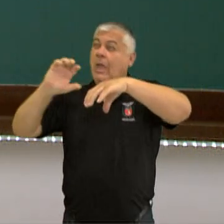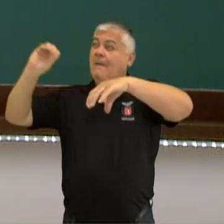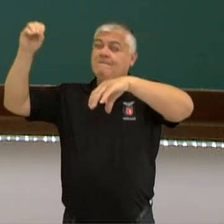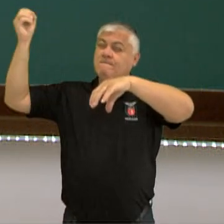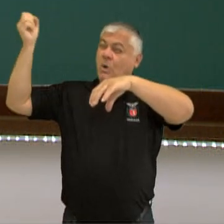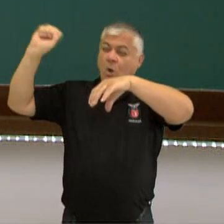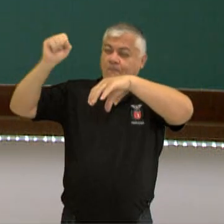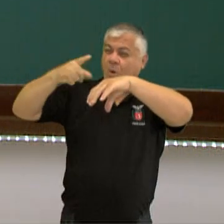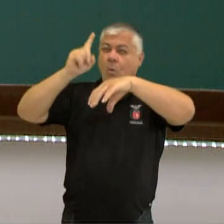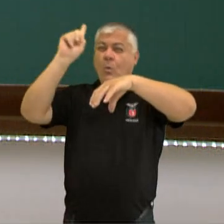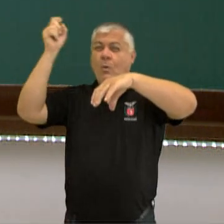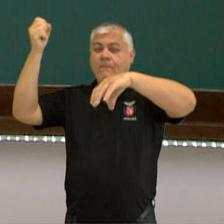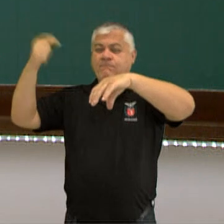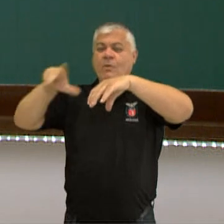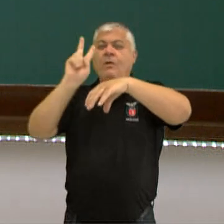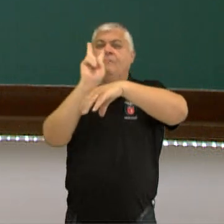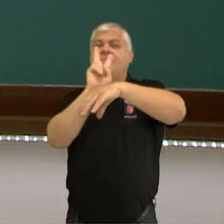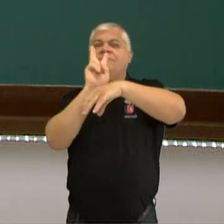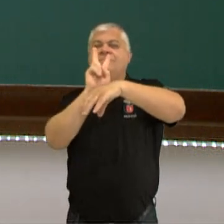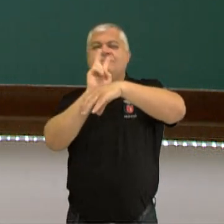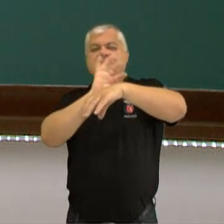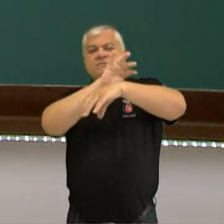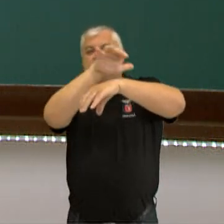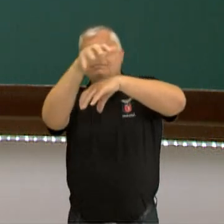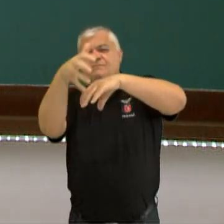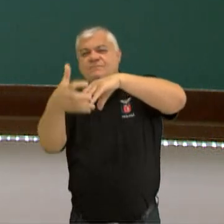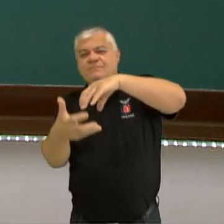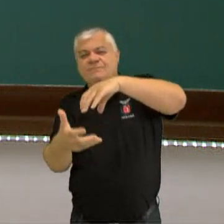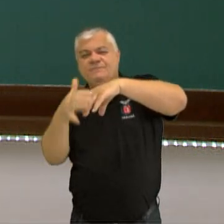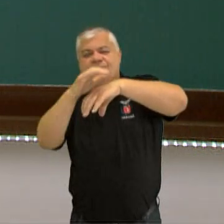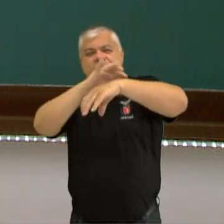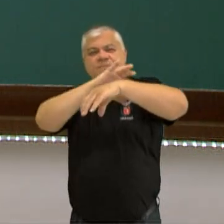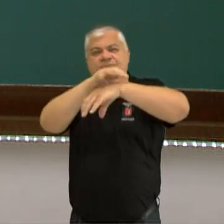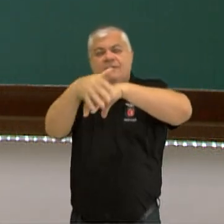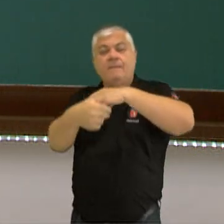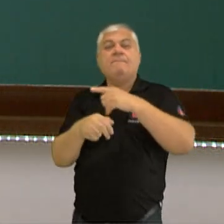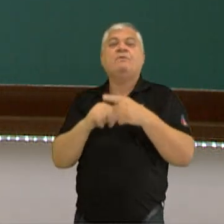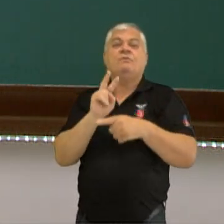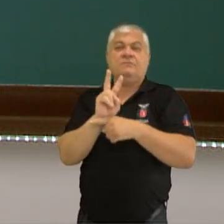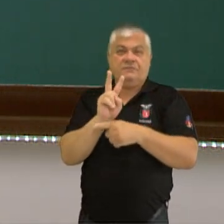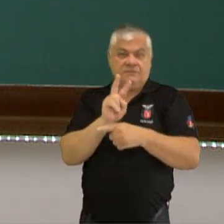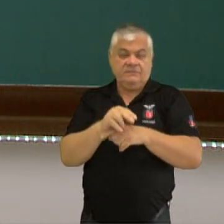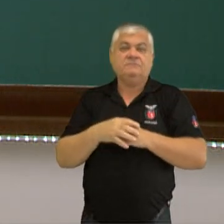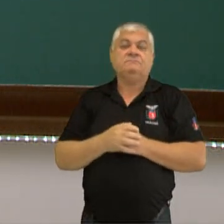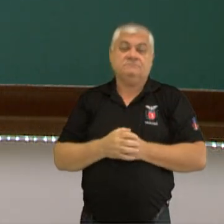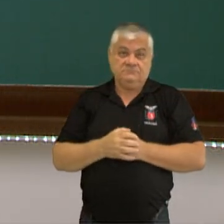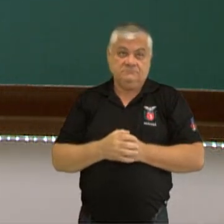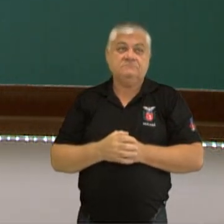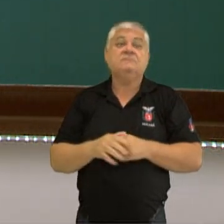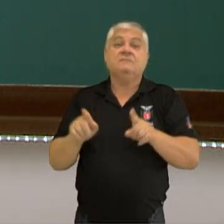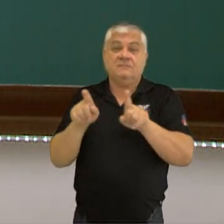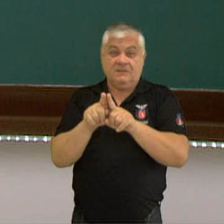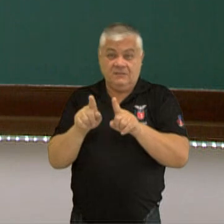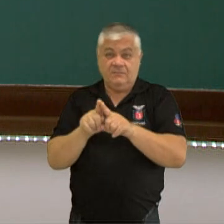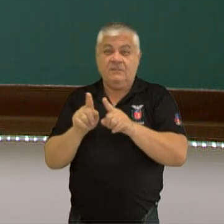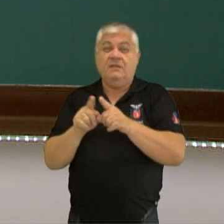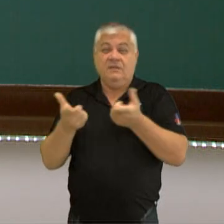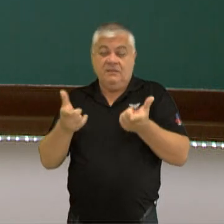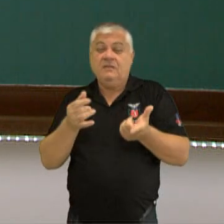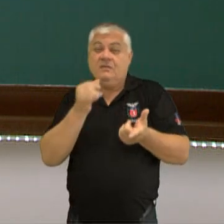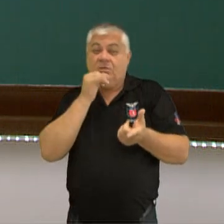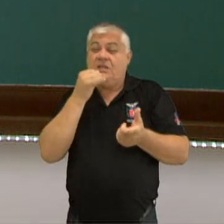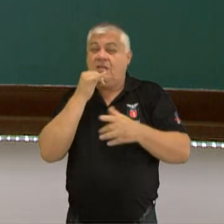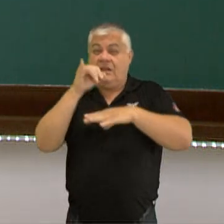corpos estranhos que vêm até o nosso planeta. Então, nos protege de raios ultravioleta e